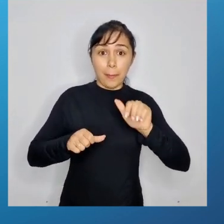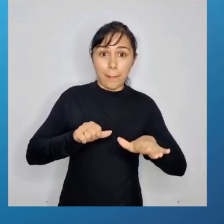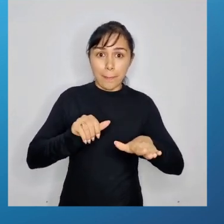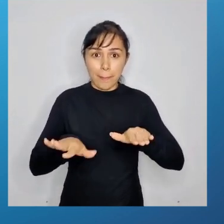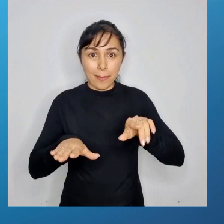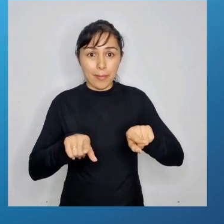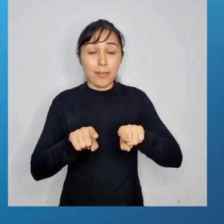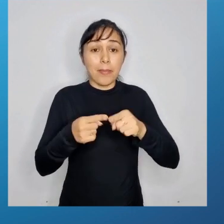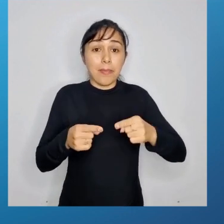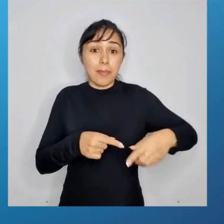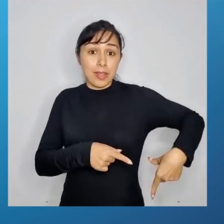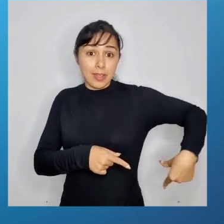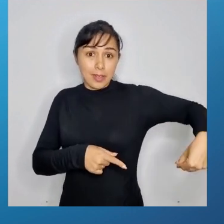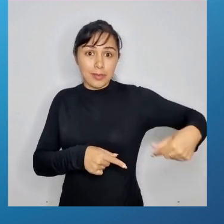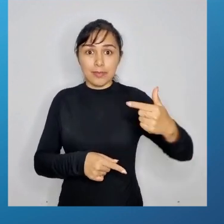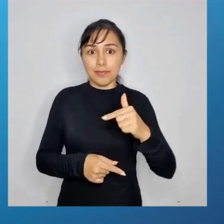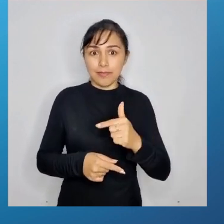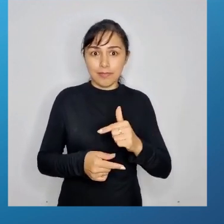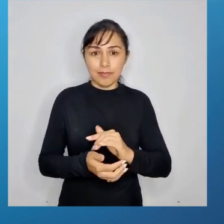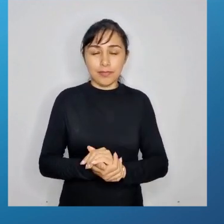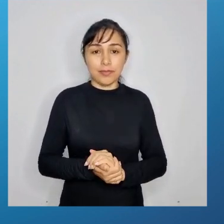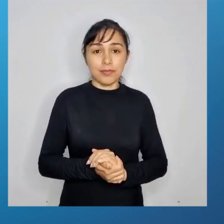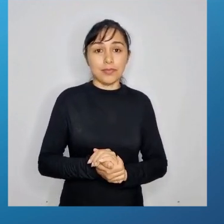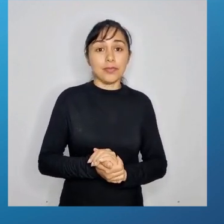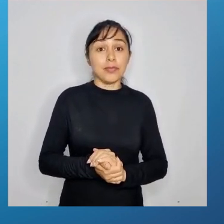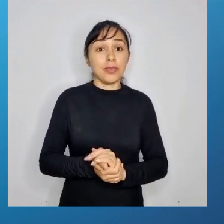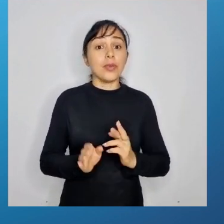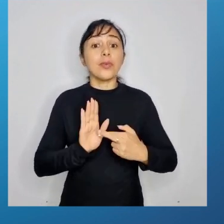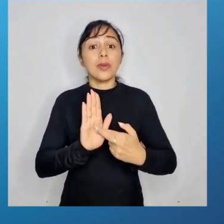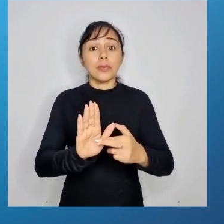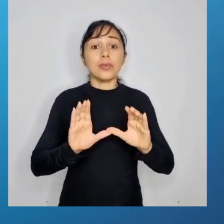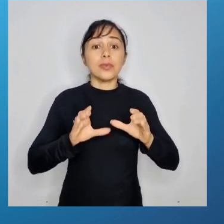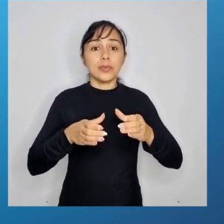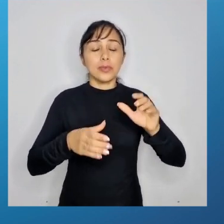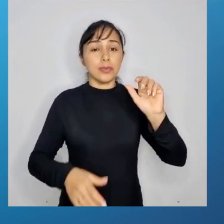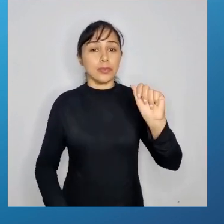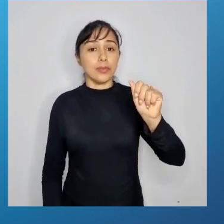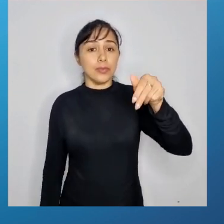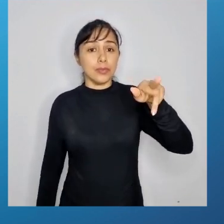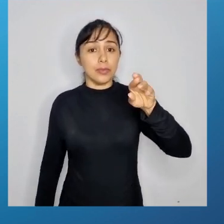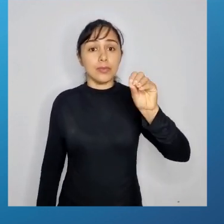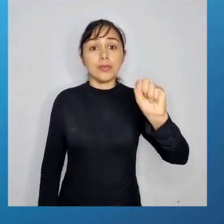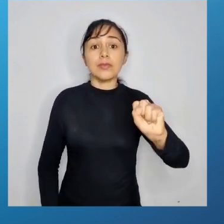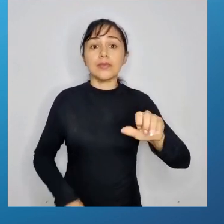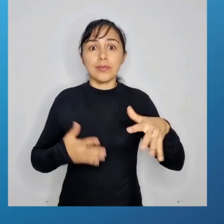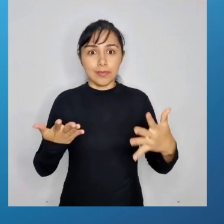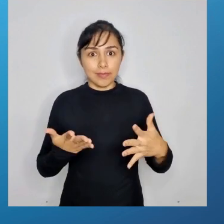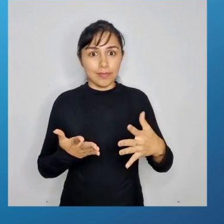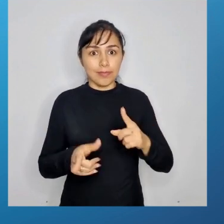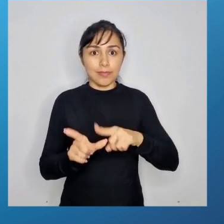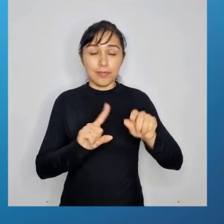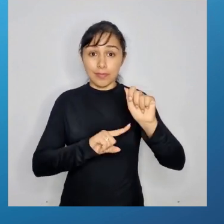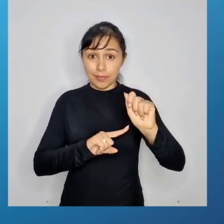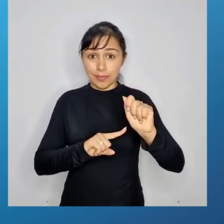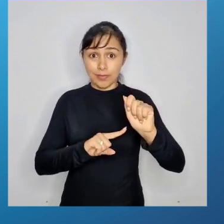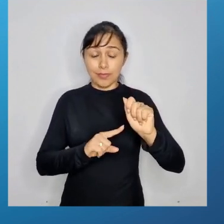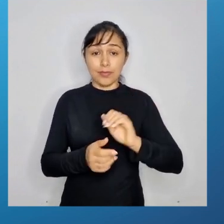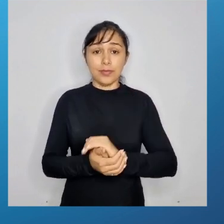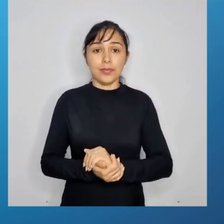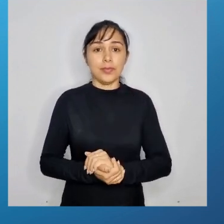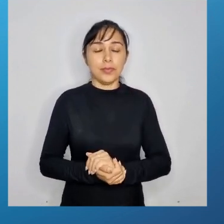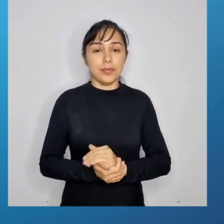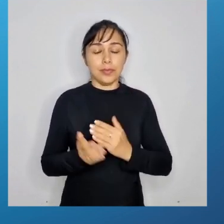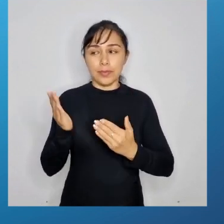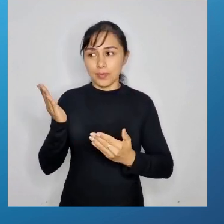caudas. Entre seus representantes podemos citar: letra A, sapos, rãs e salamandras. Letra B,